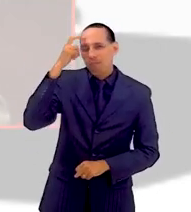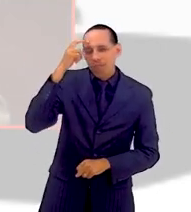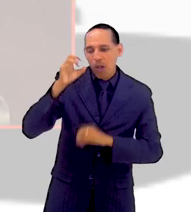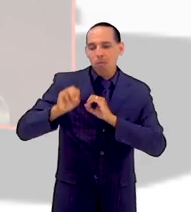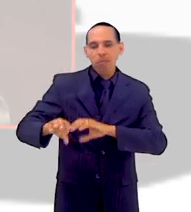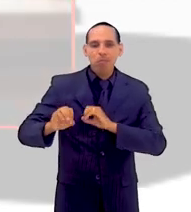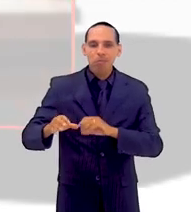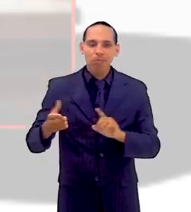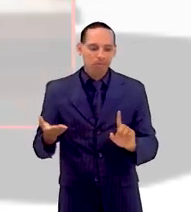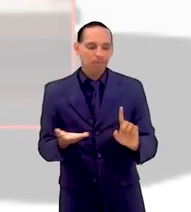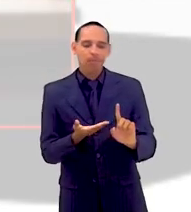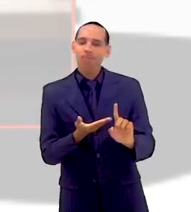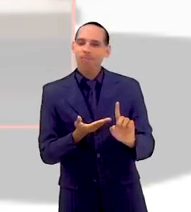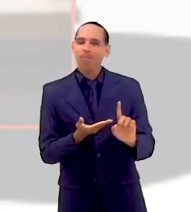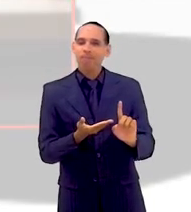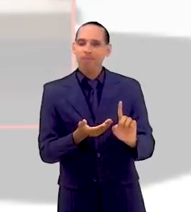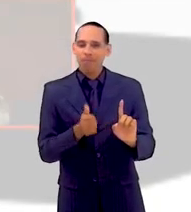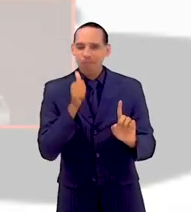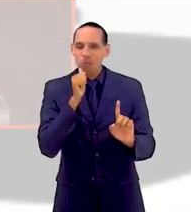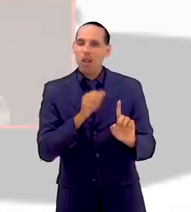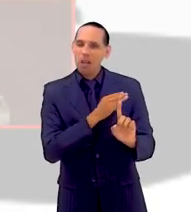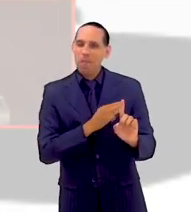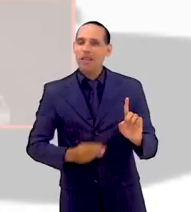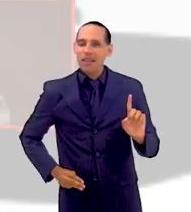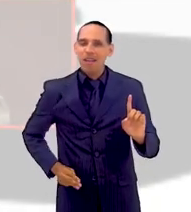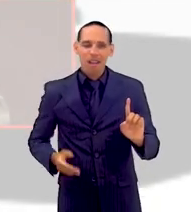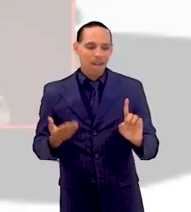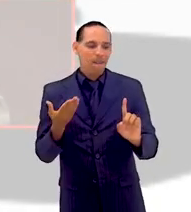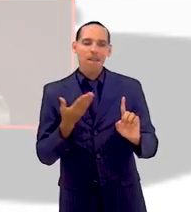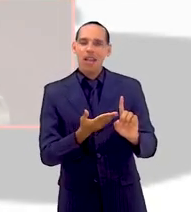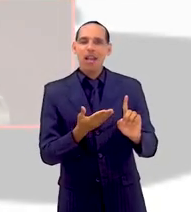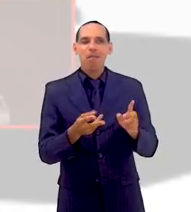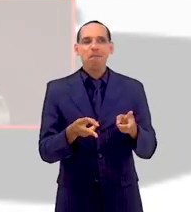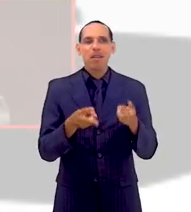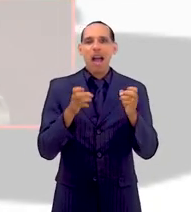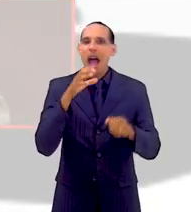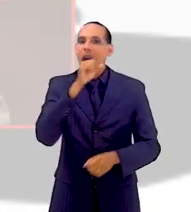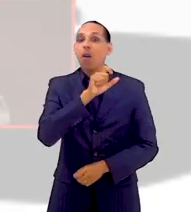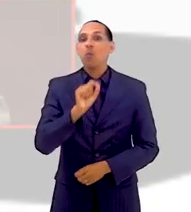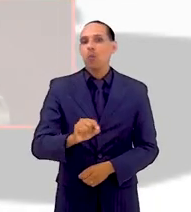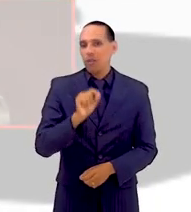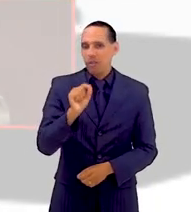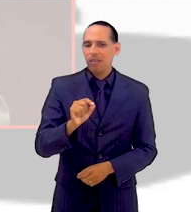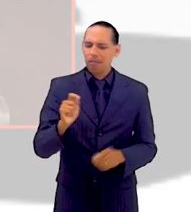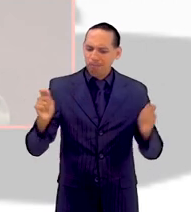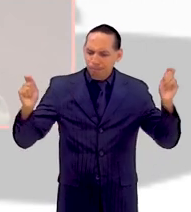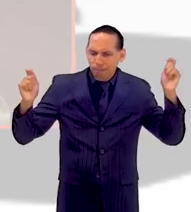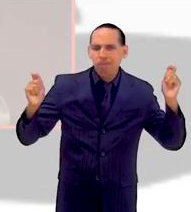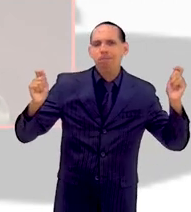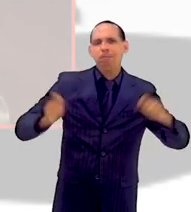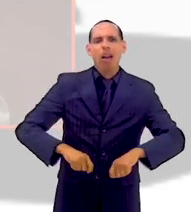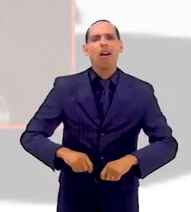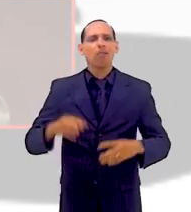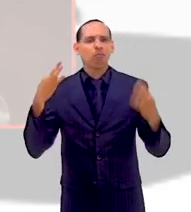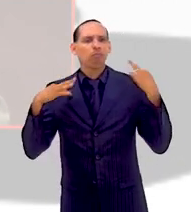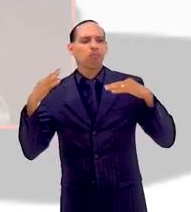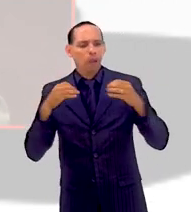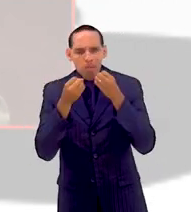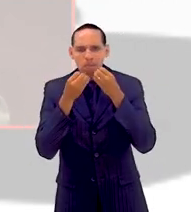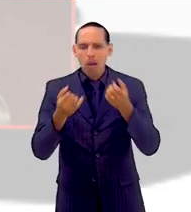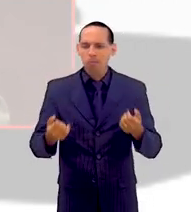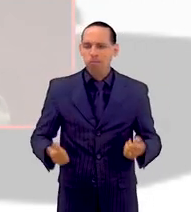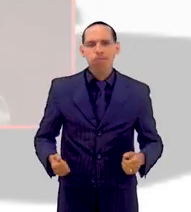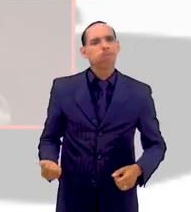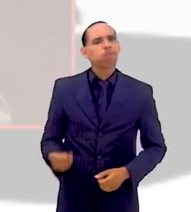educação, logicamente, eu estou entendendo que ela percebeu rapidamente o potencial do turismo. Ela,